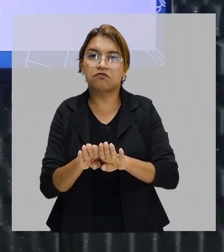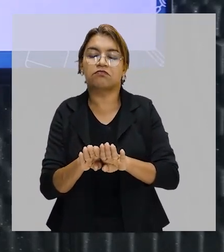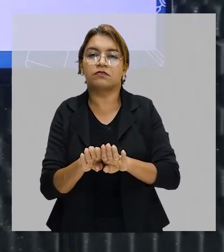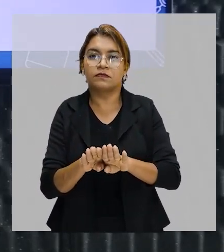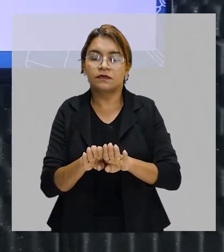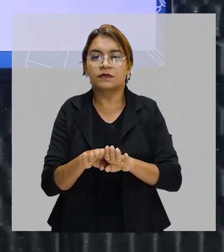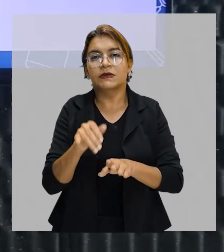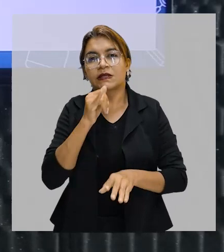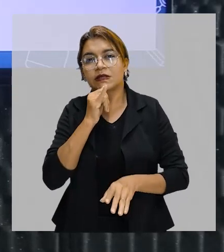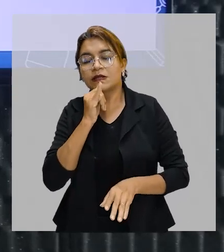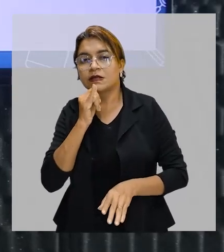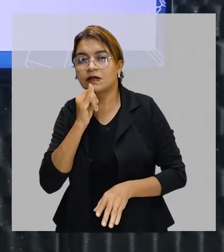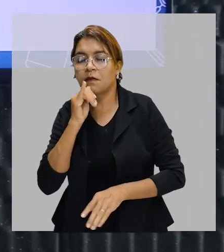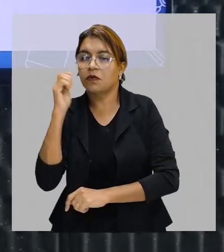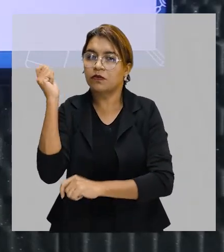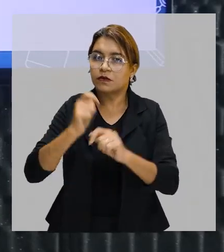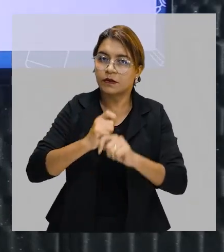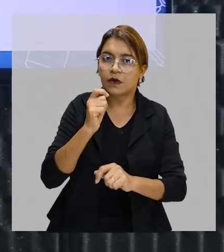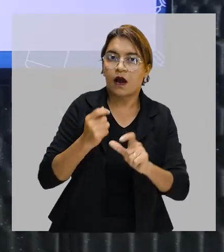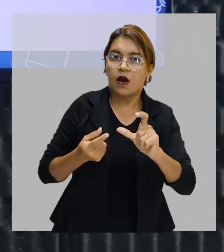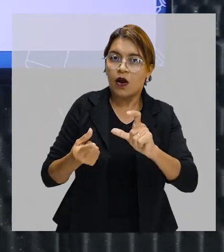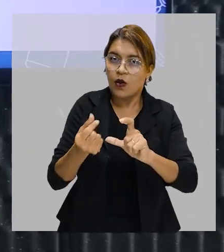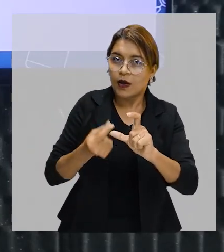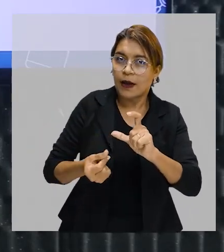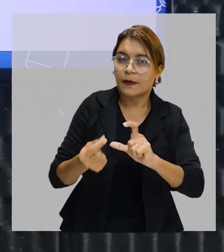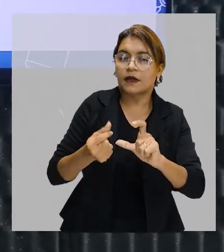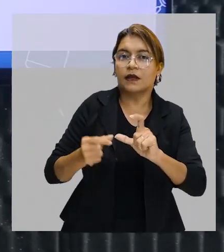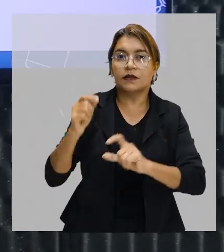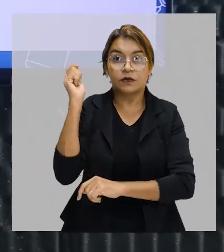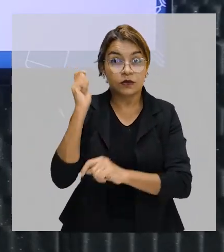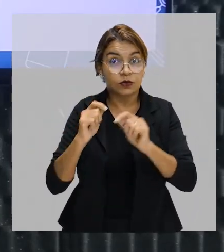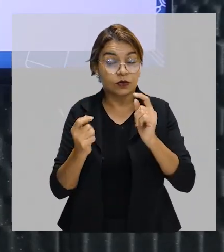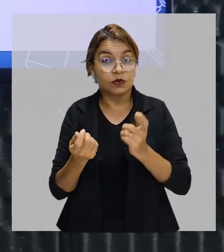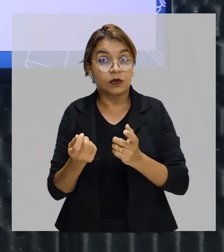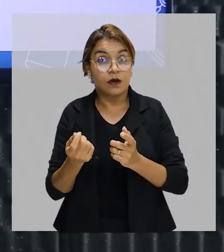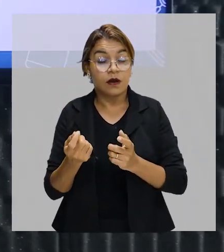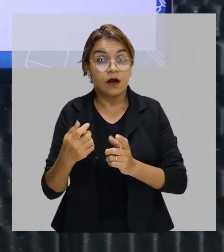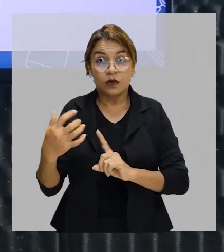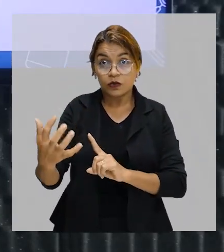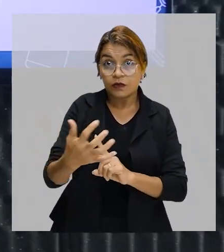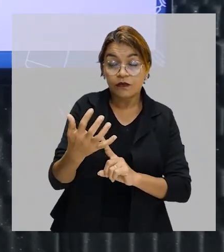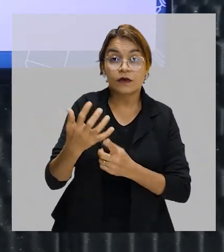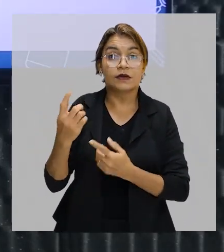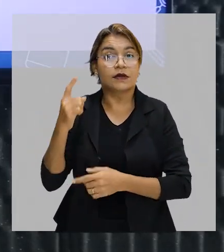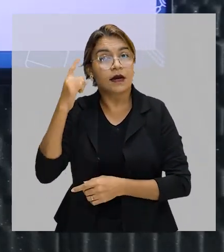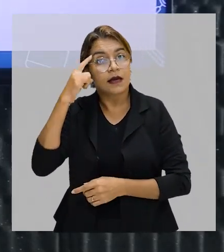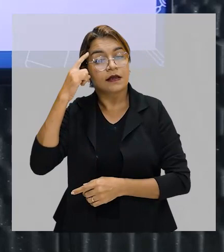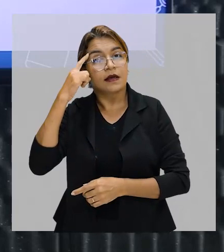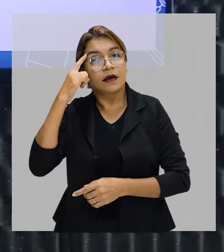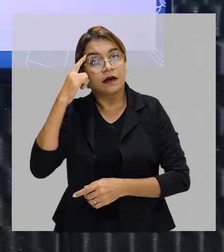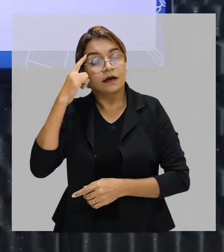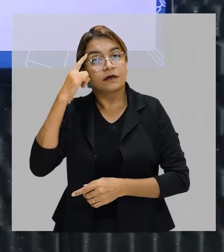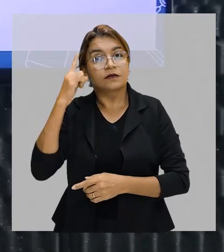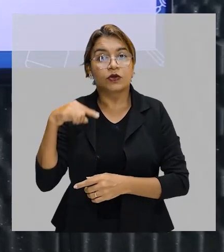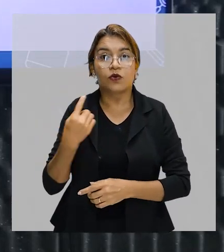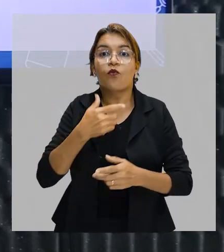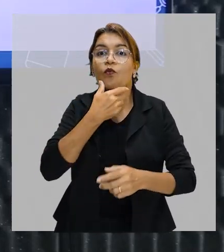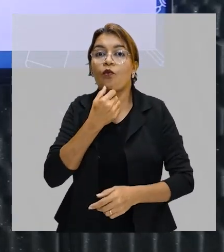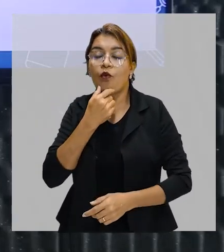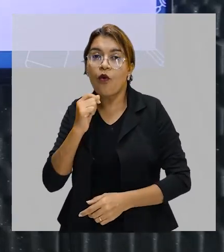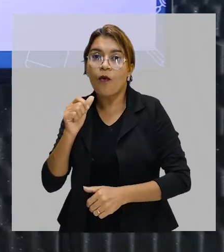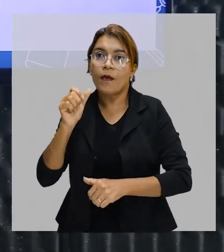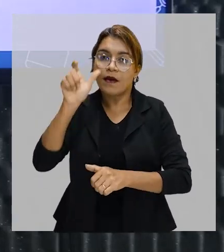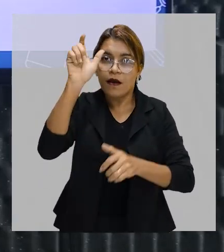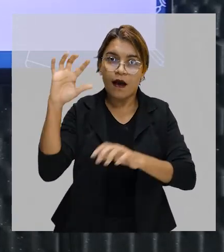consolidação do industrialismo, do capitalismo industrial, nos faz ter essa ideia também de domínio sobre a natureza, de